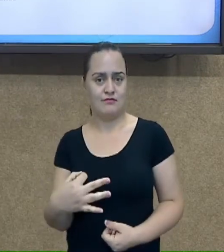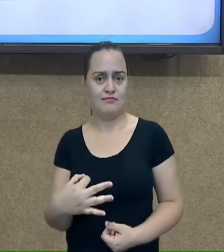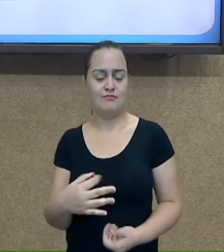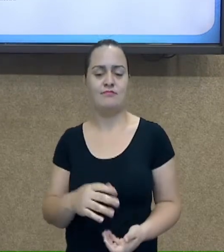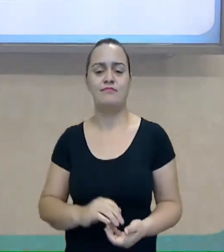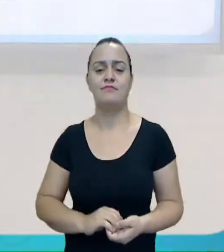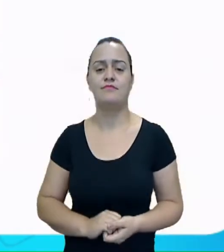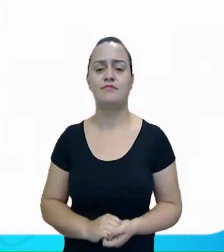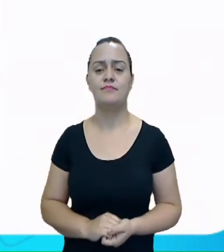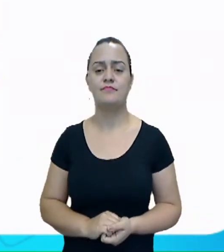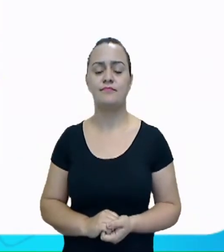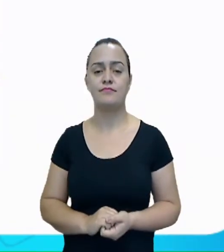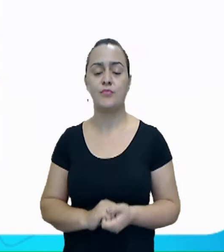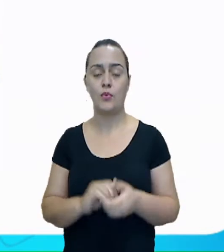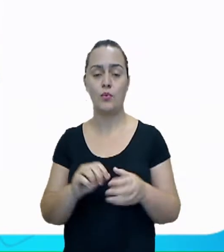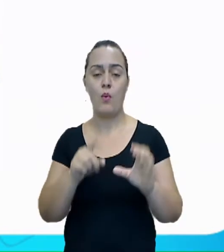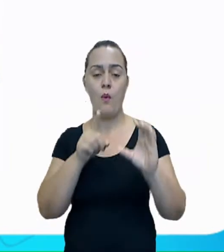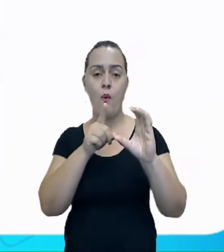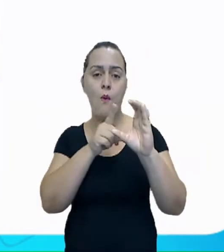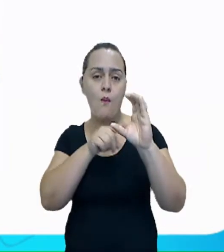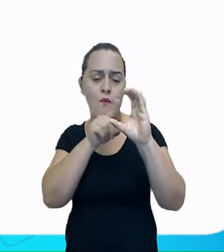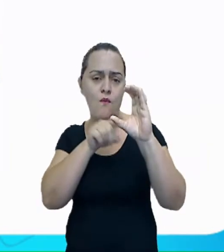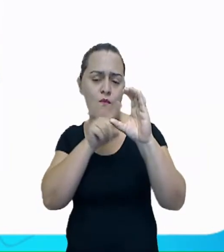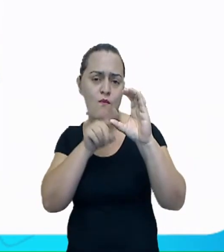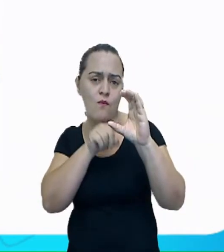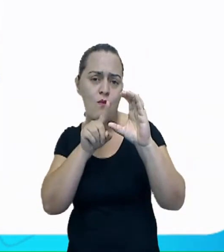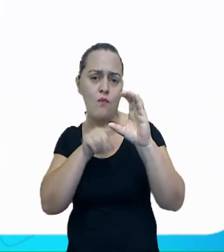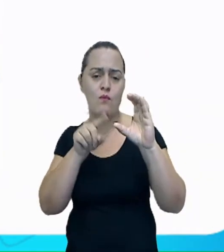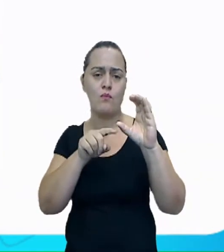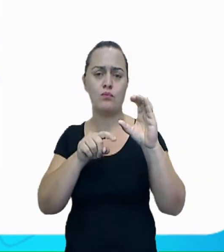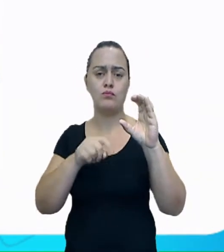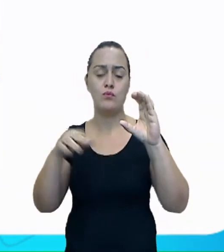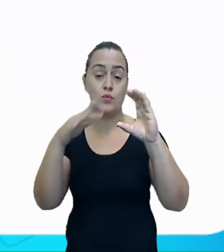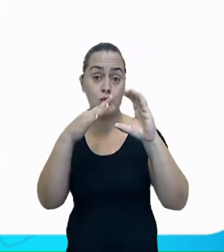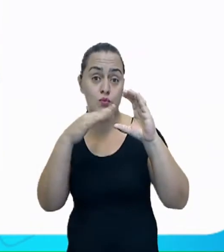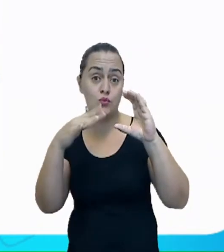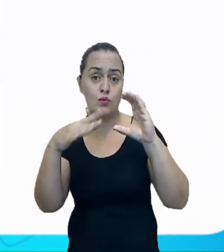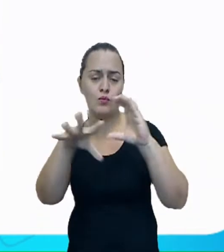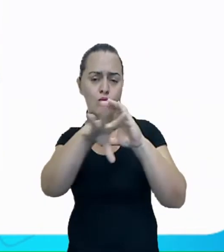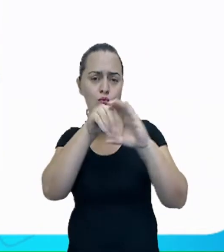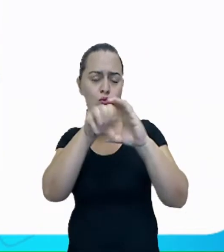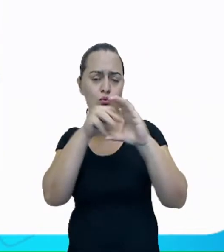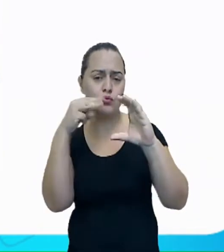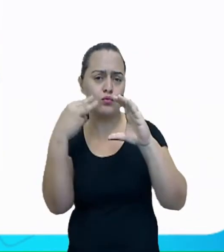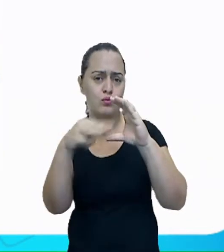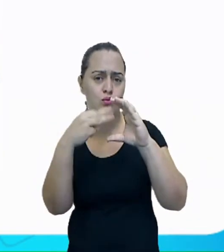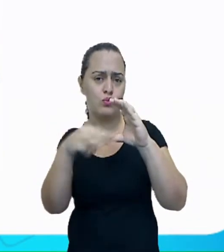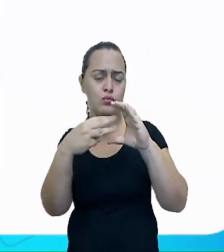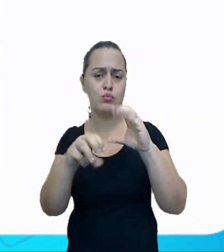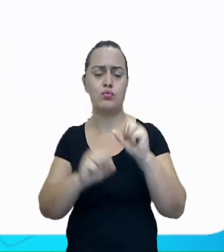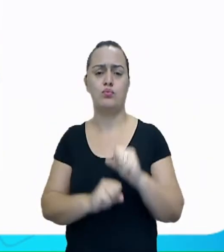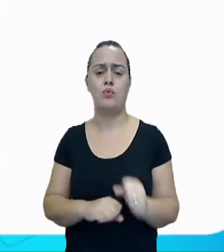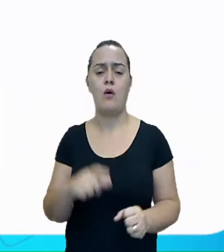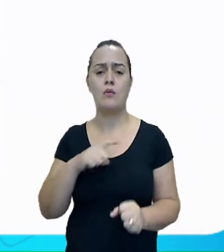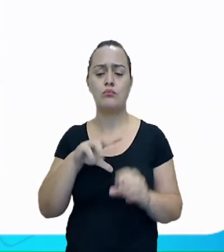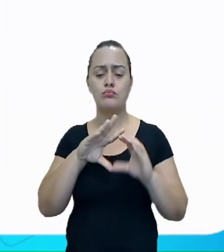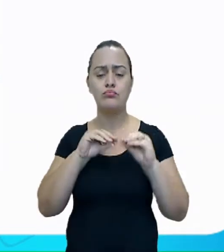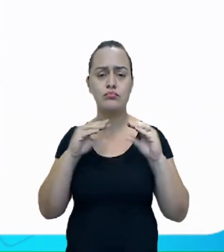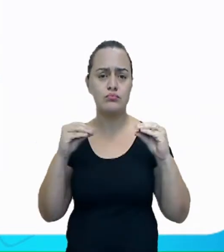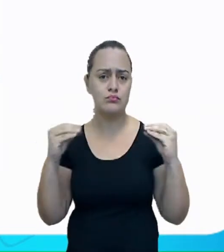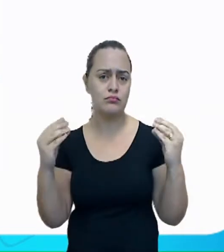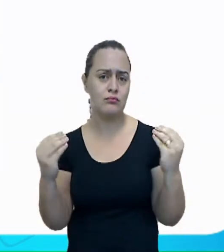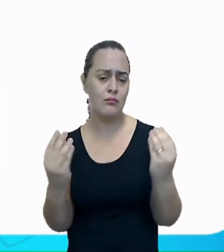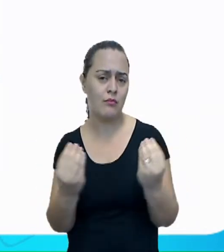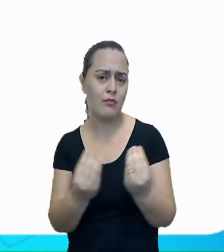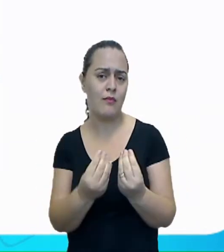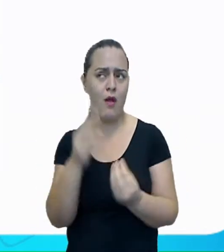organelas: vacúolo, lisossomo, mitocôndria, complexo golgiense, você pode encontrar